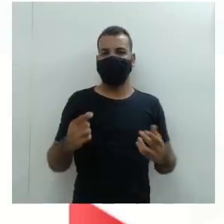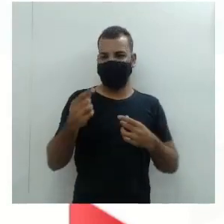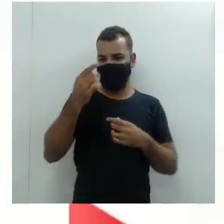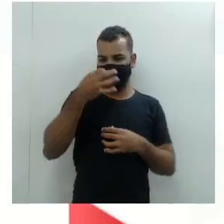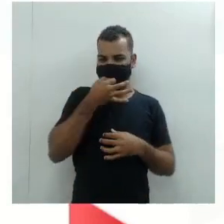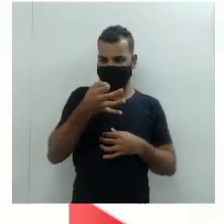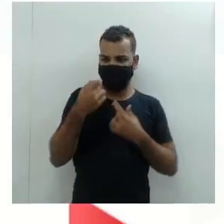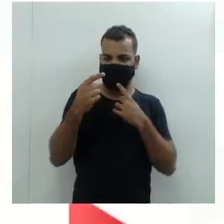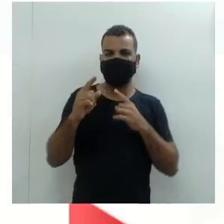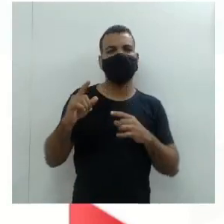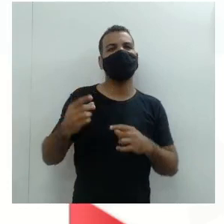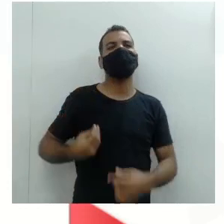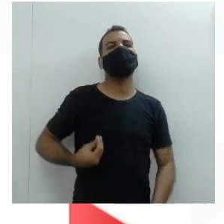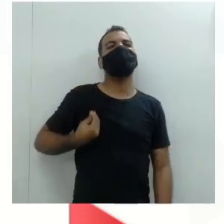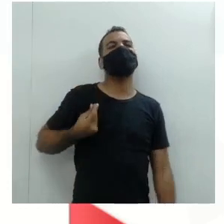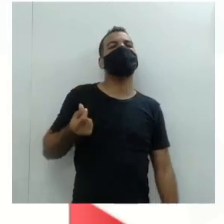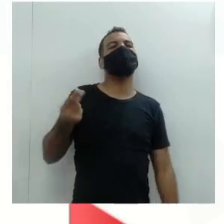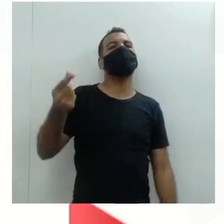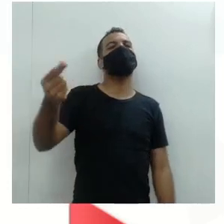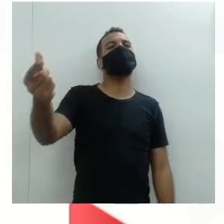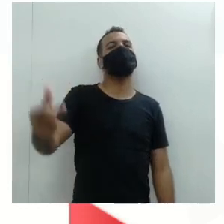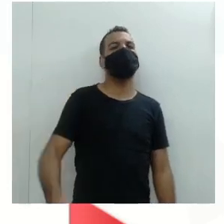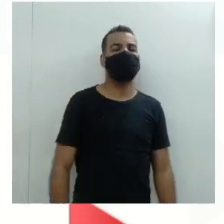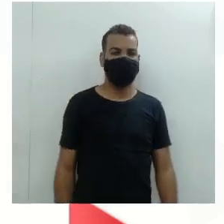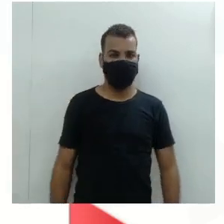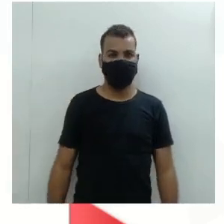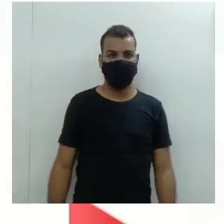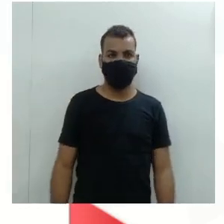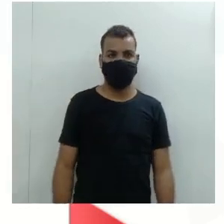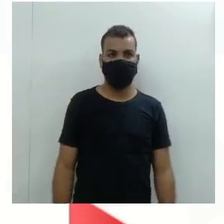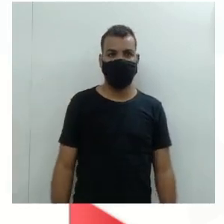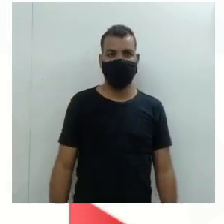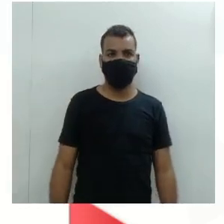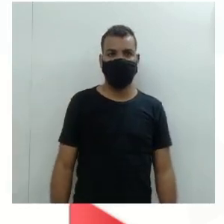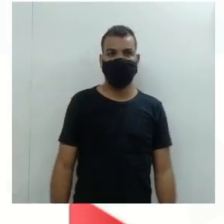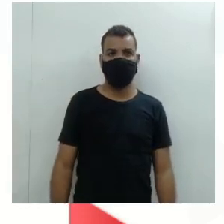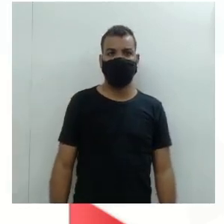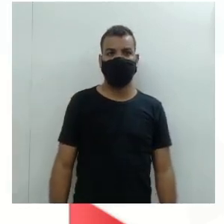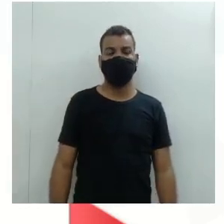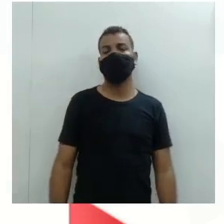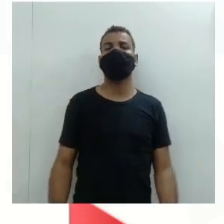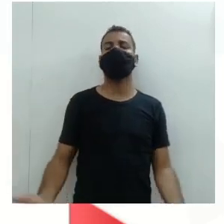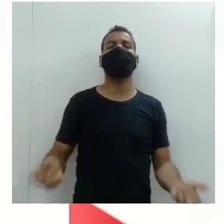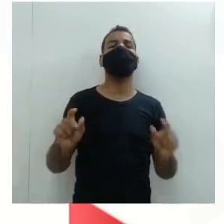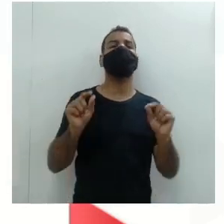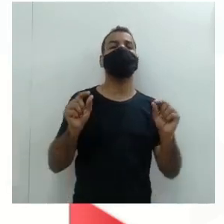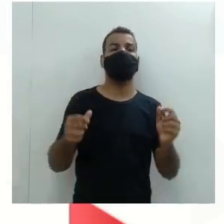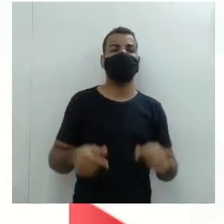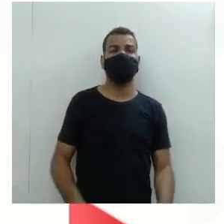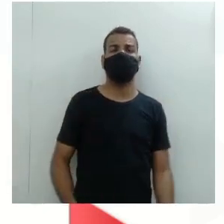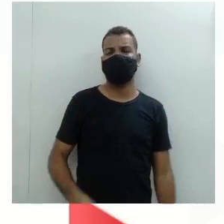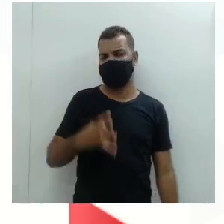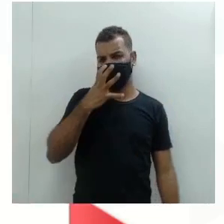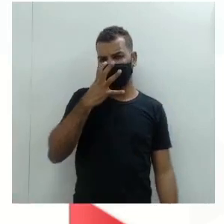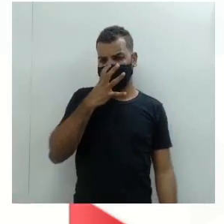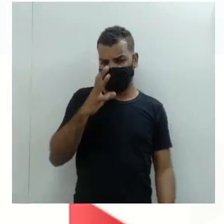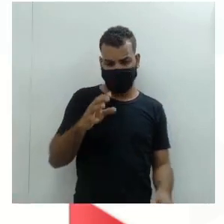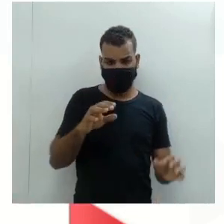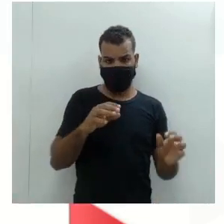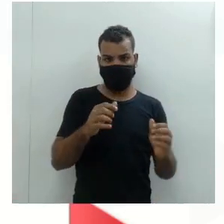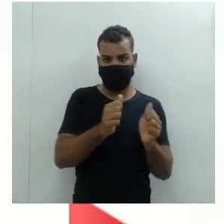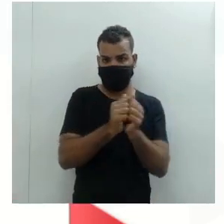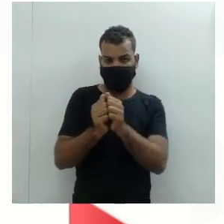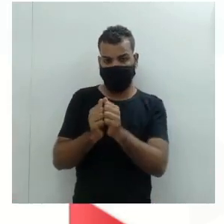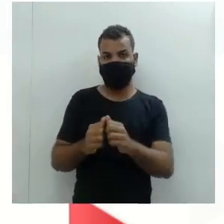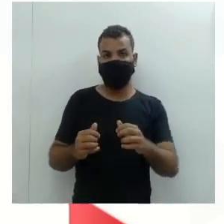imortalidade. Agora veja só, mas o que seria essa imortalidade aí? O que seria, certo? Aí vejam só, acompanhem comigo que embaixo está escrito: